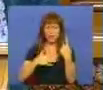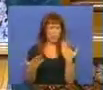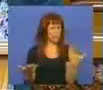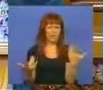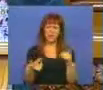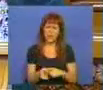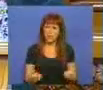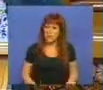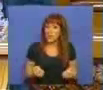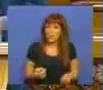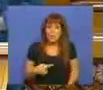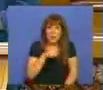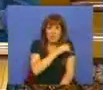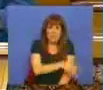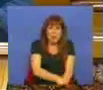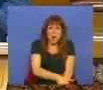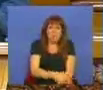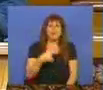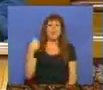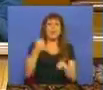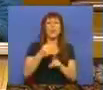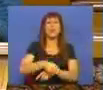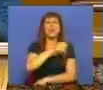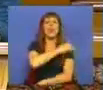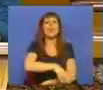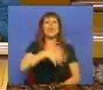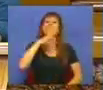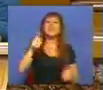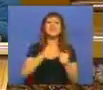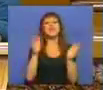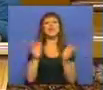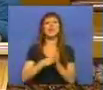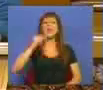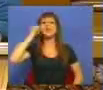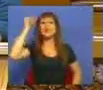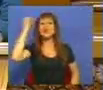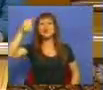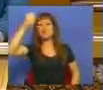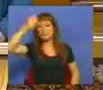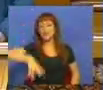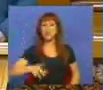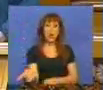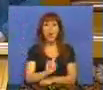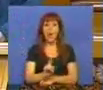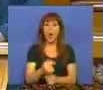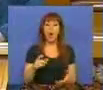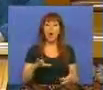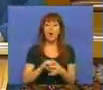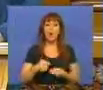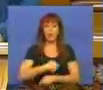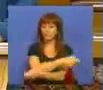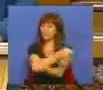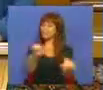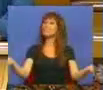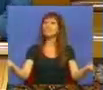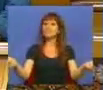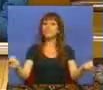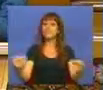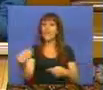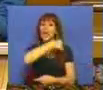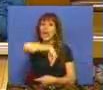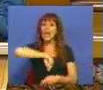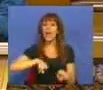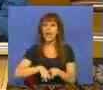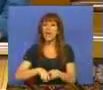suficiente para não ser pobre. E o combate à pobreza, dizem todos os especialistas, é desde logo uma questão de redistribuição e de